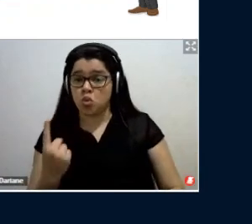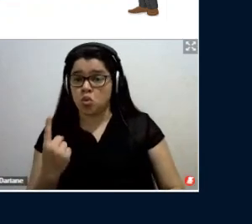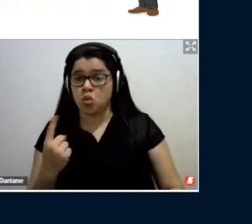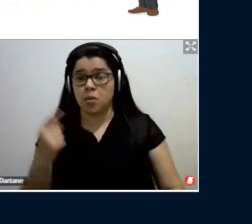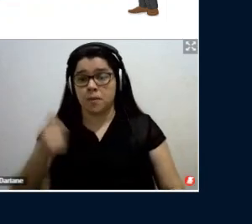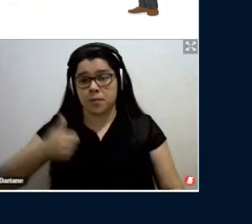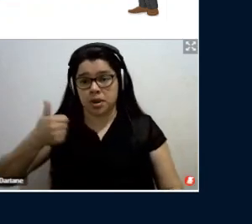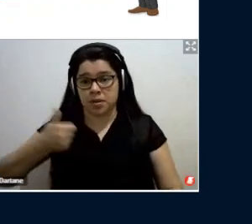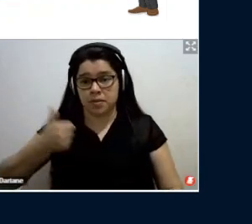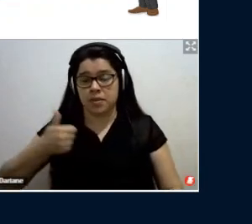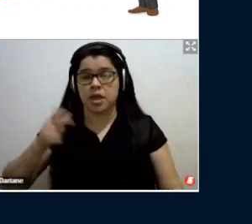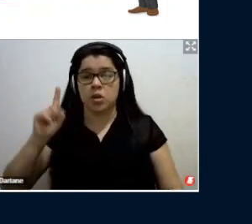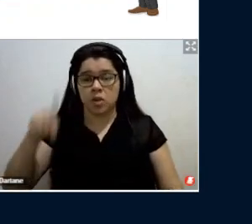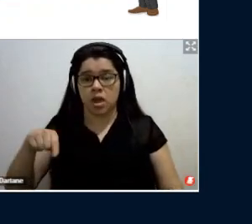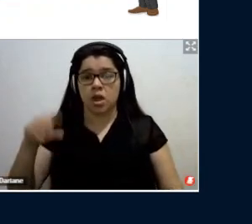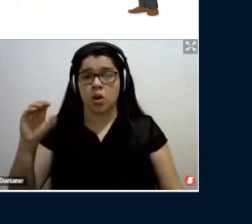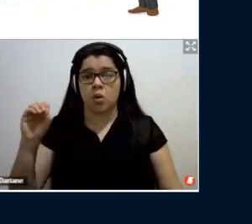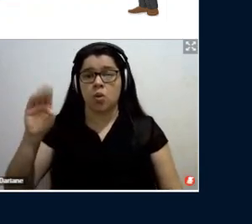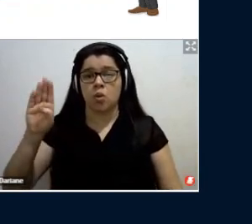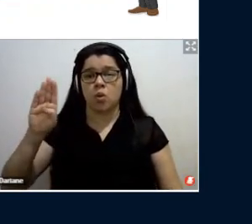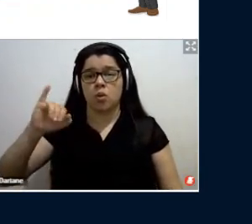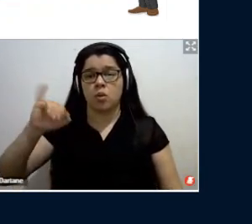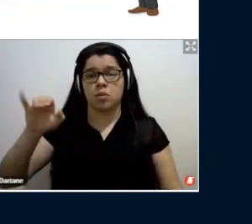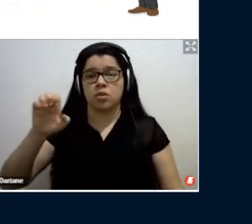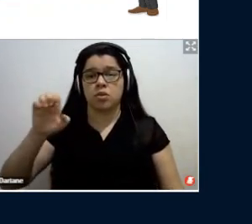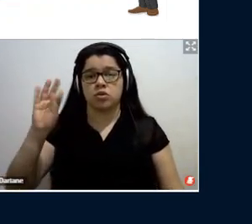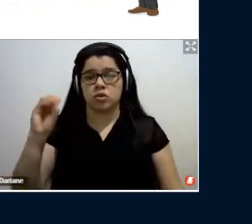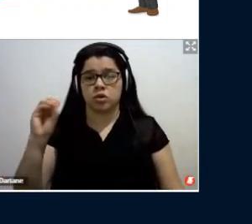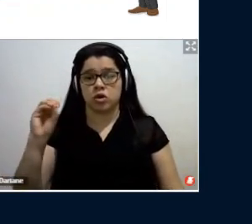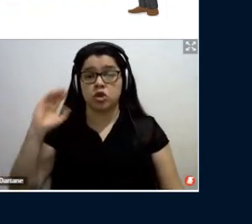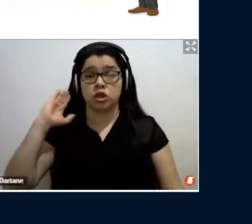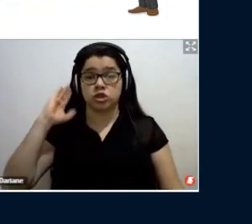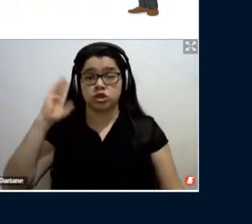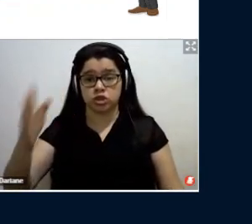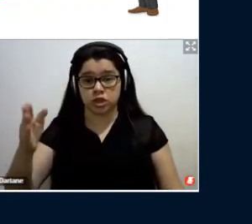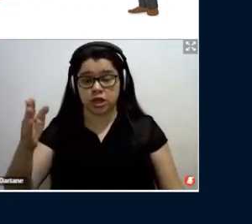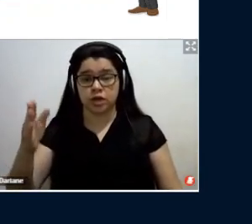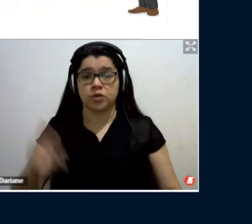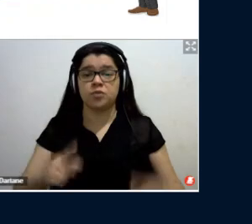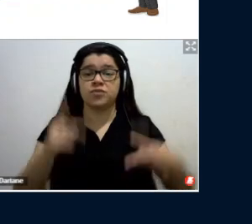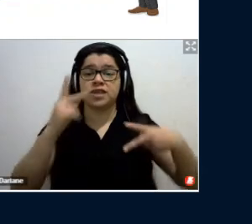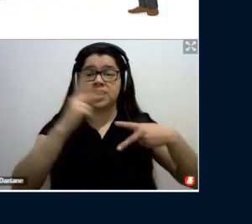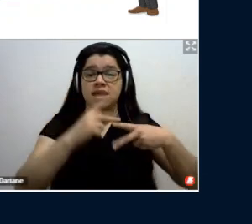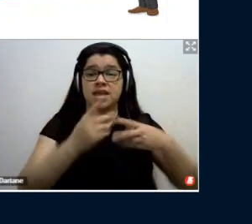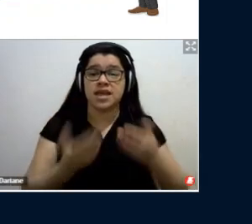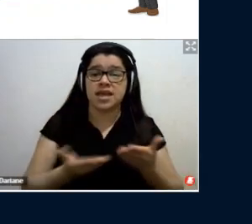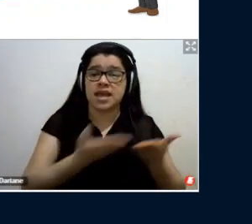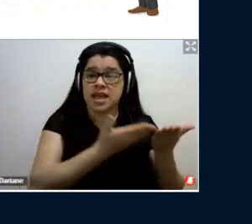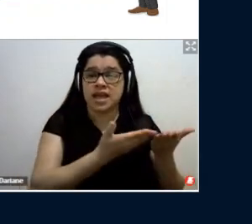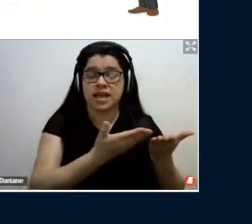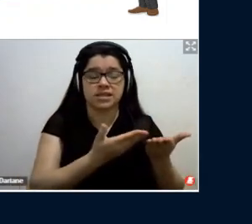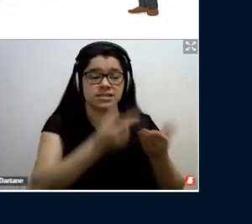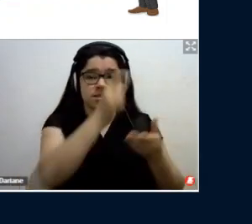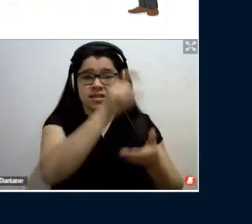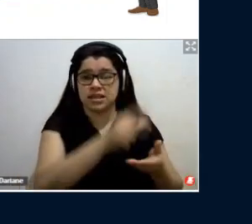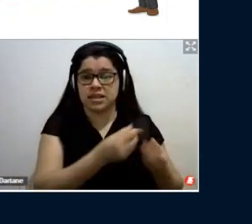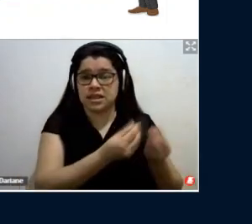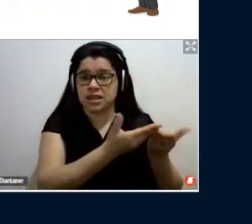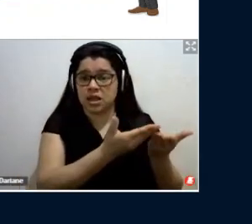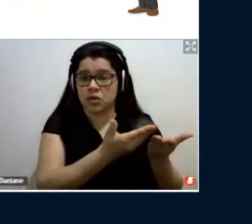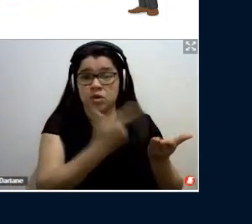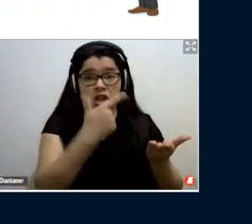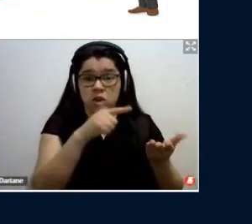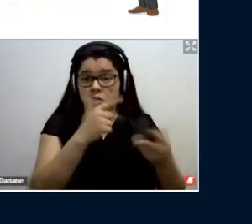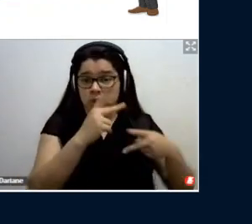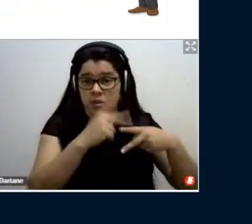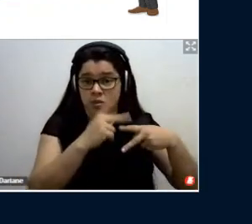de objeto direto e o outro vai ser chamado de objeto indireto.